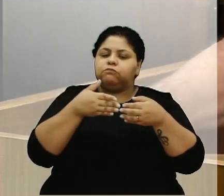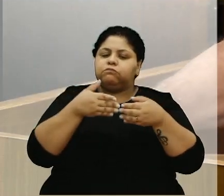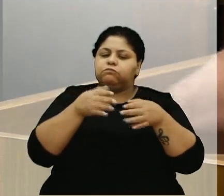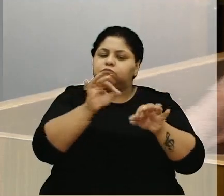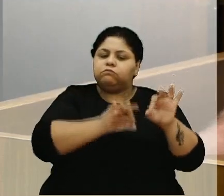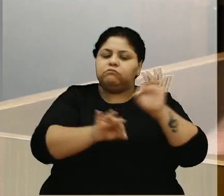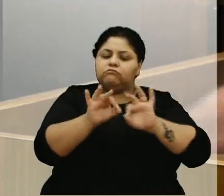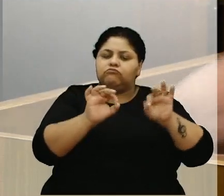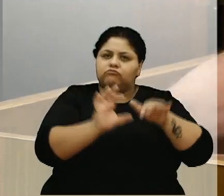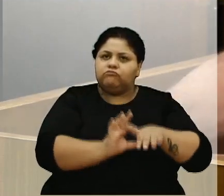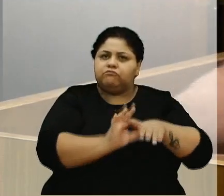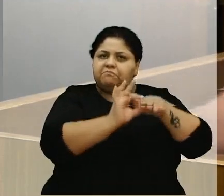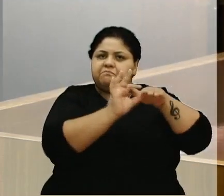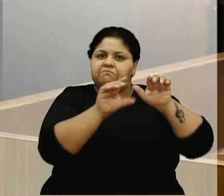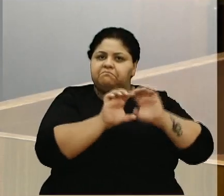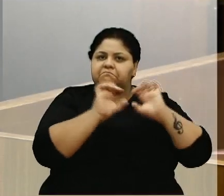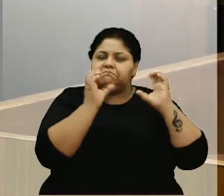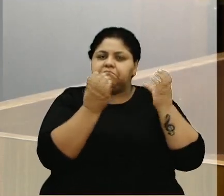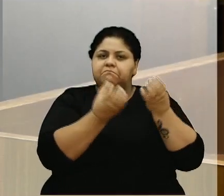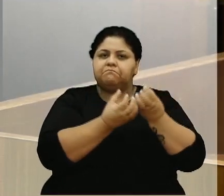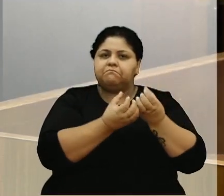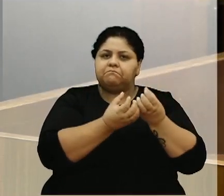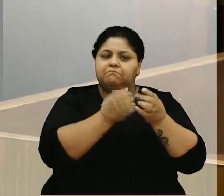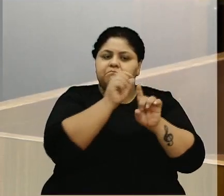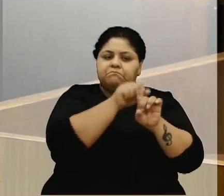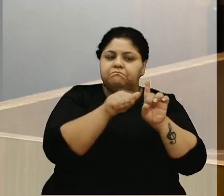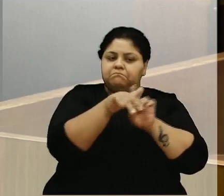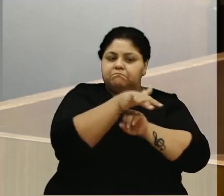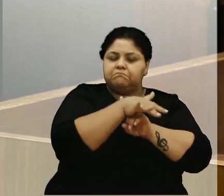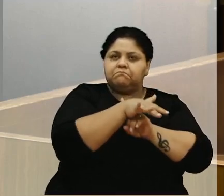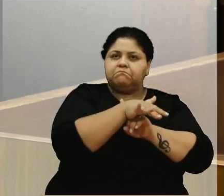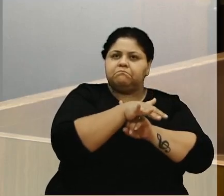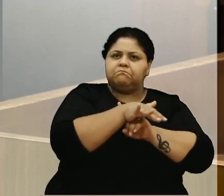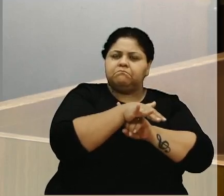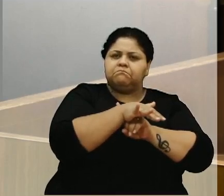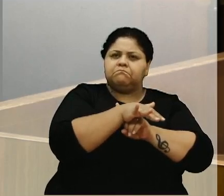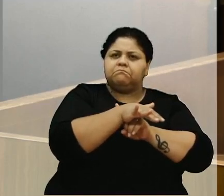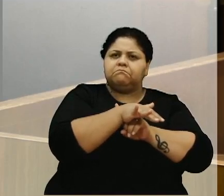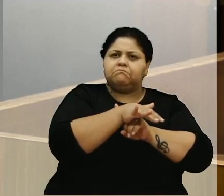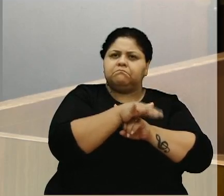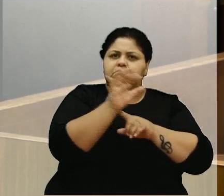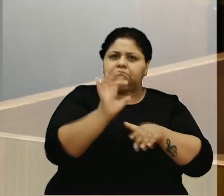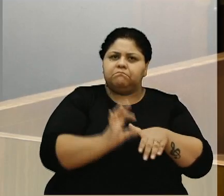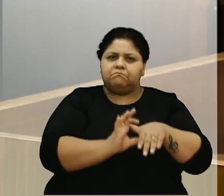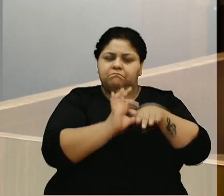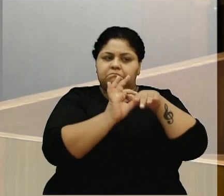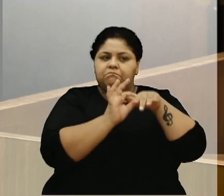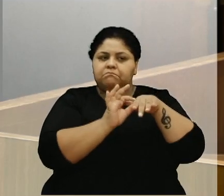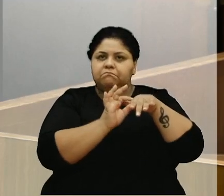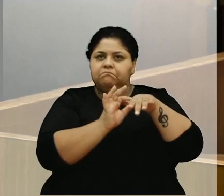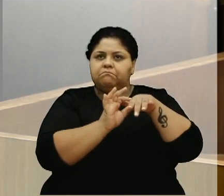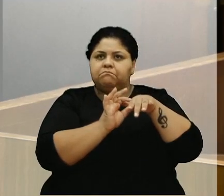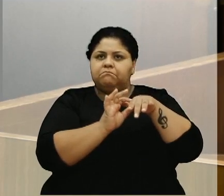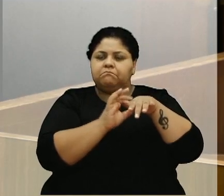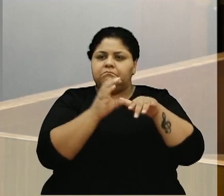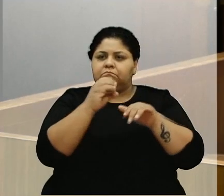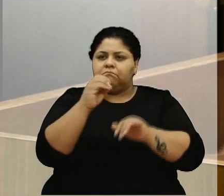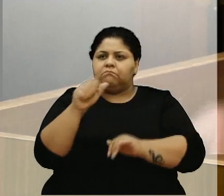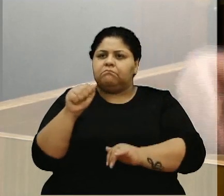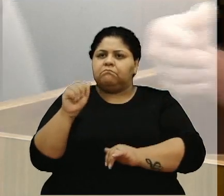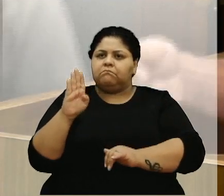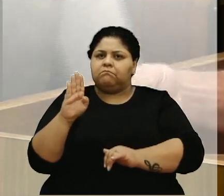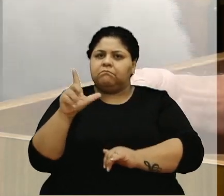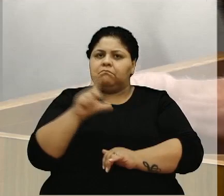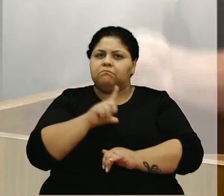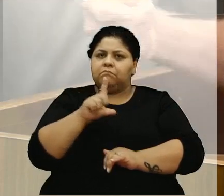essas lideranças comunitárias, socializar essas lideranças comunitárias. A UAB, que tem